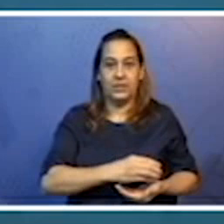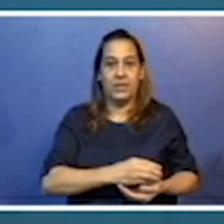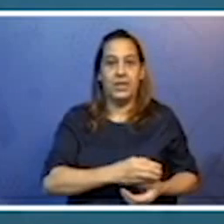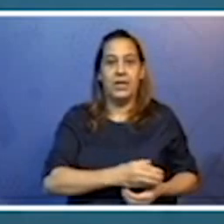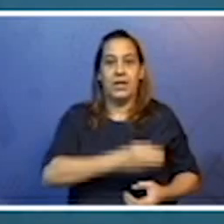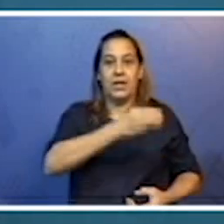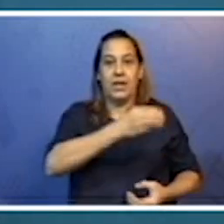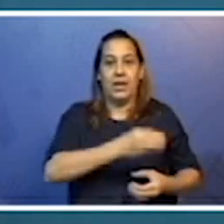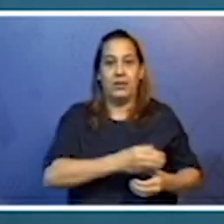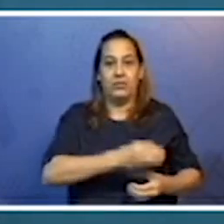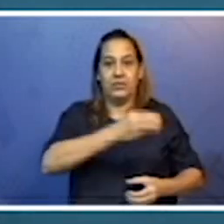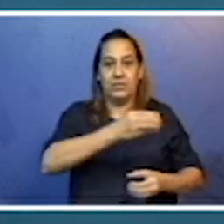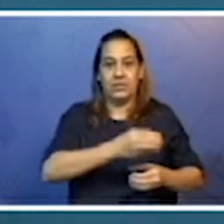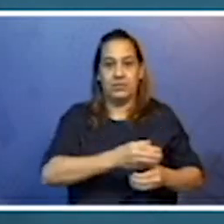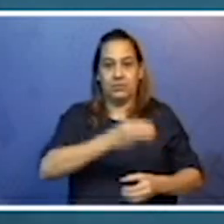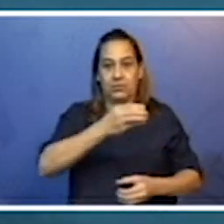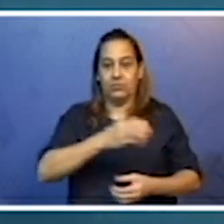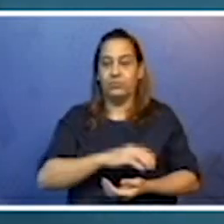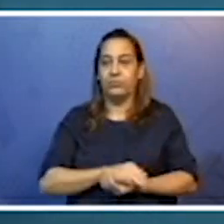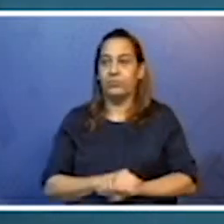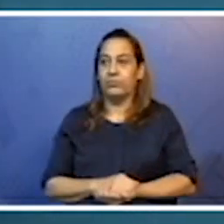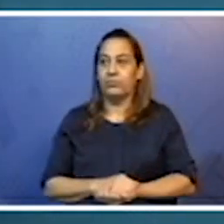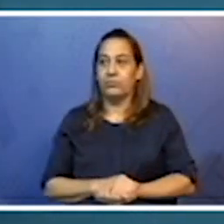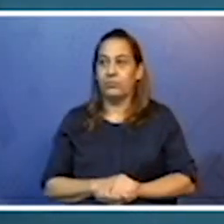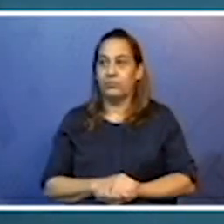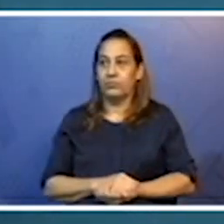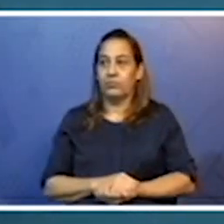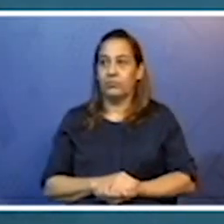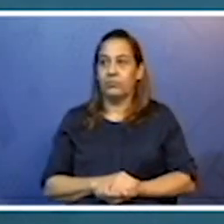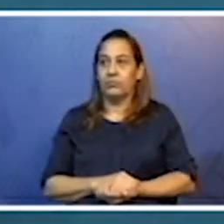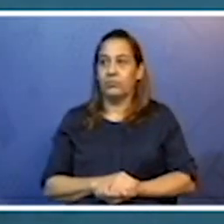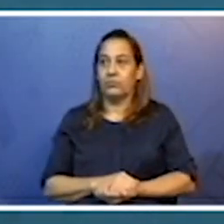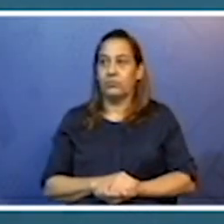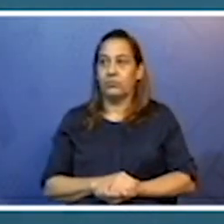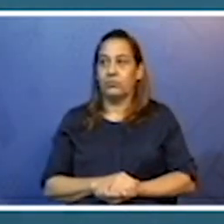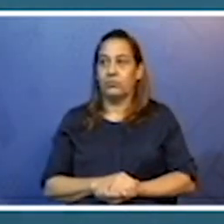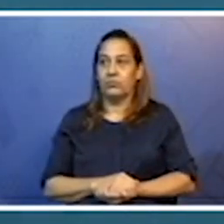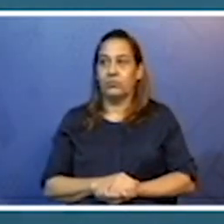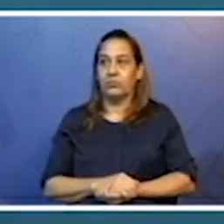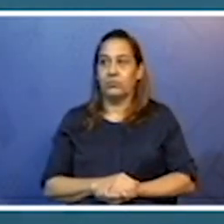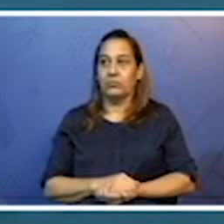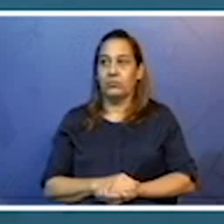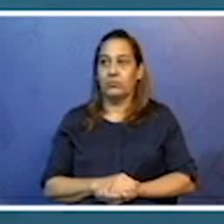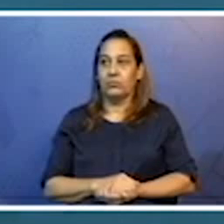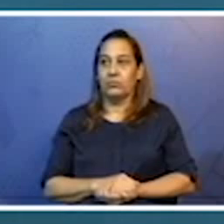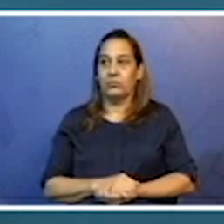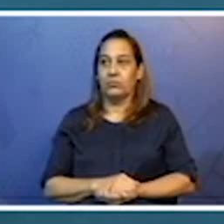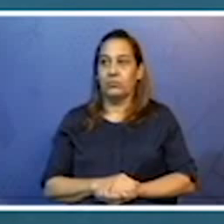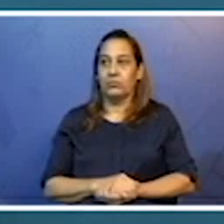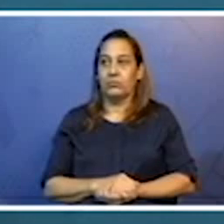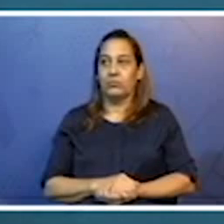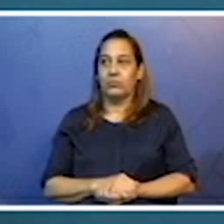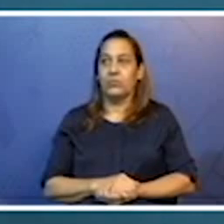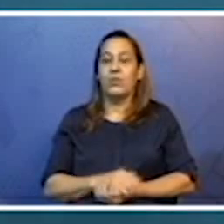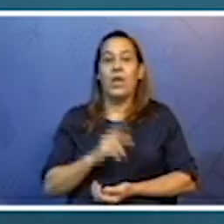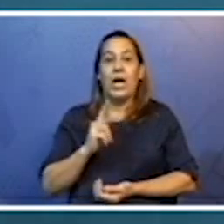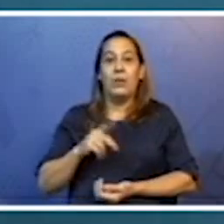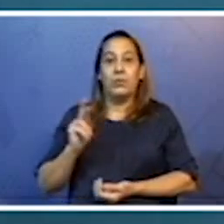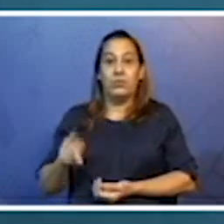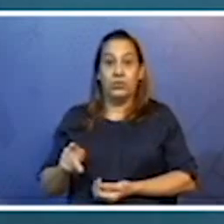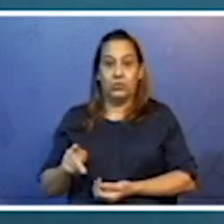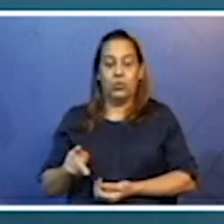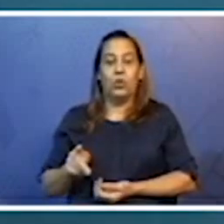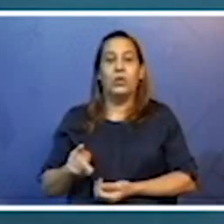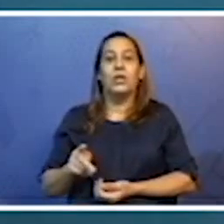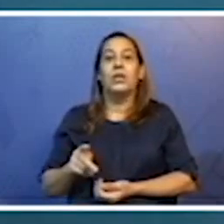3, 4, certo? Lá tá falando que é pra gente pôr arroz, mas aqui a professora colocou, sabe o que